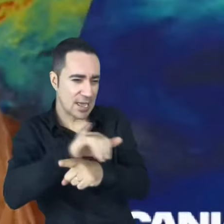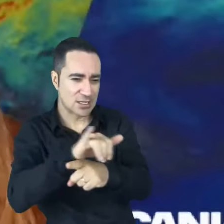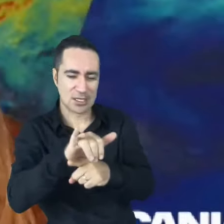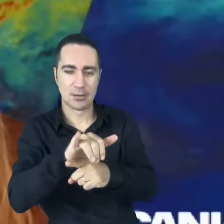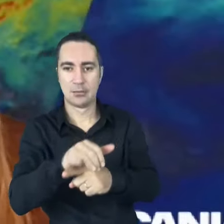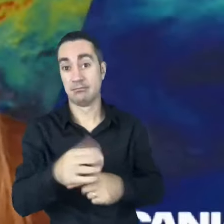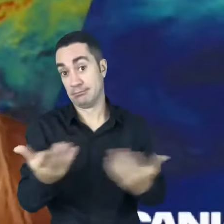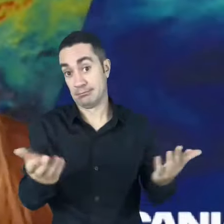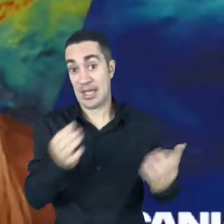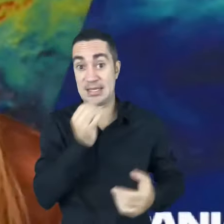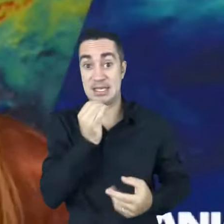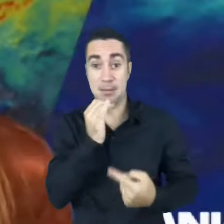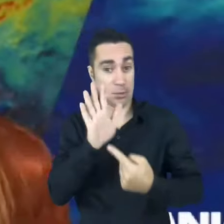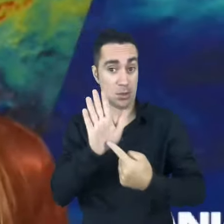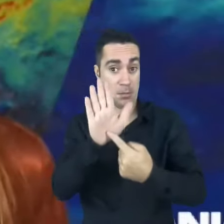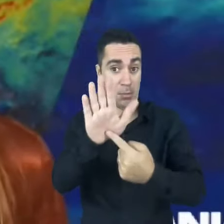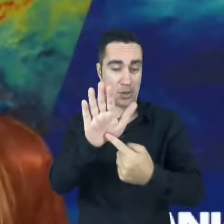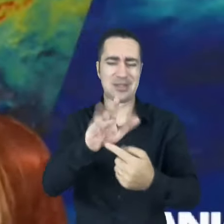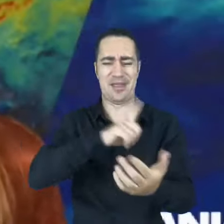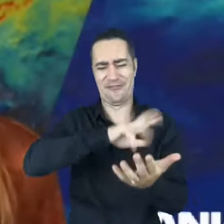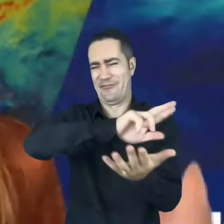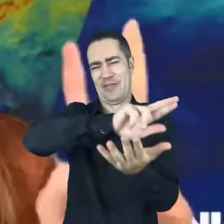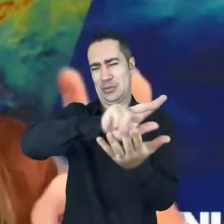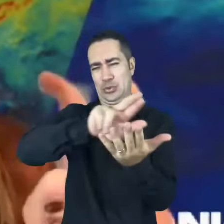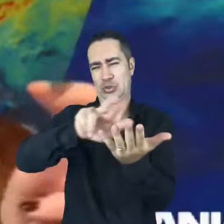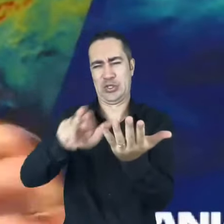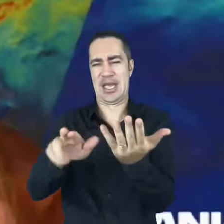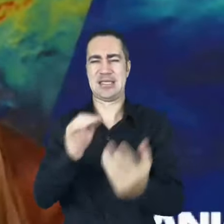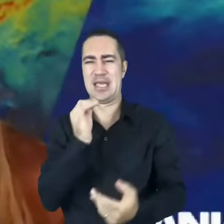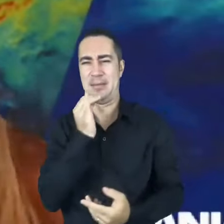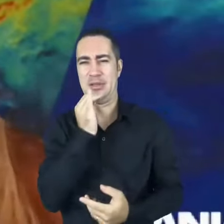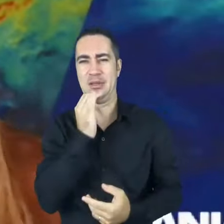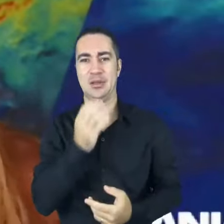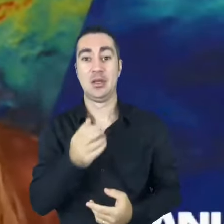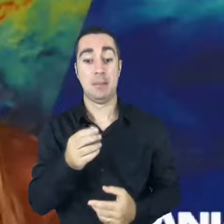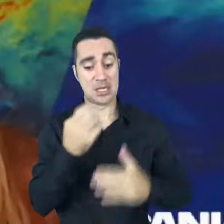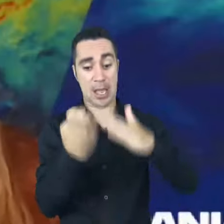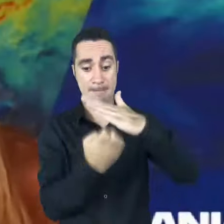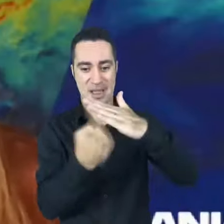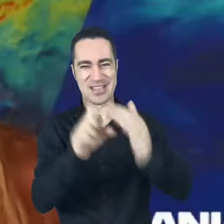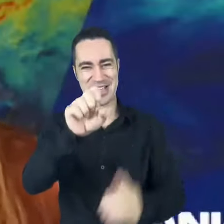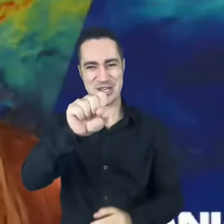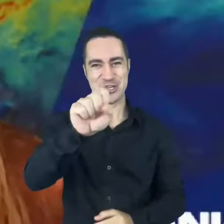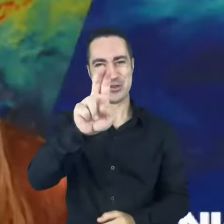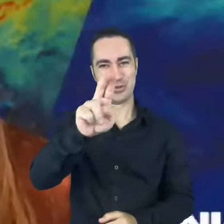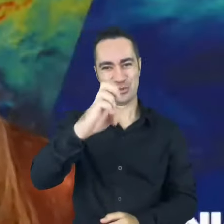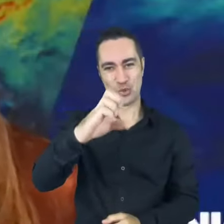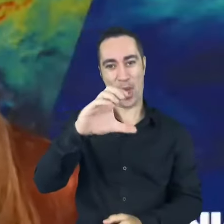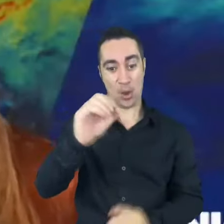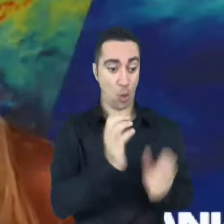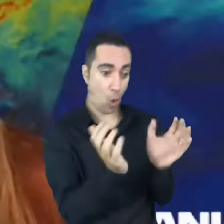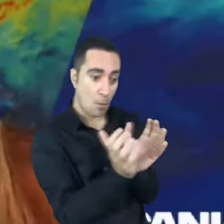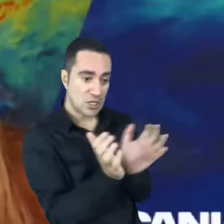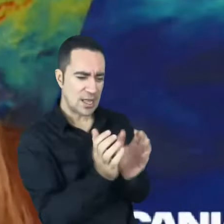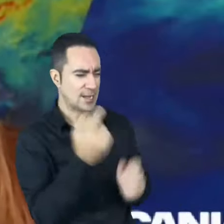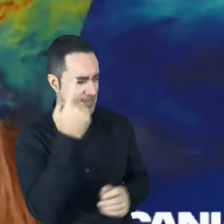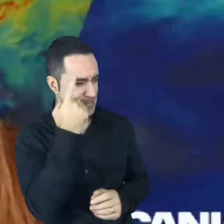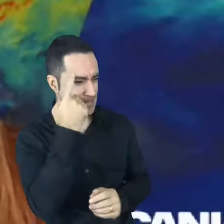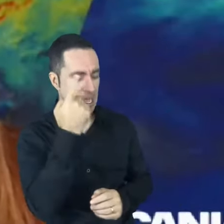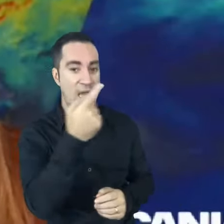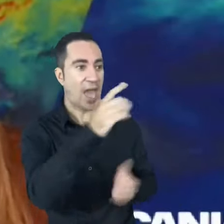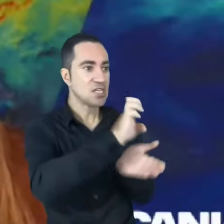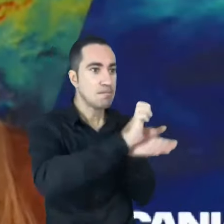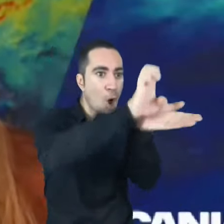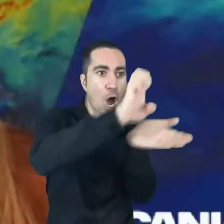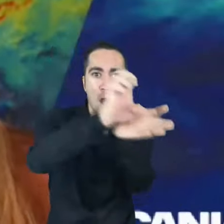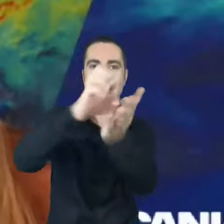Há muitos. Mas essa é uma empresa sueca, começando a exportar soluções para